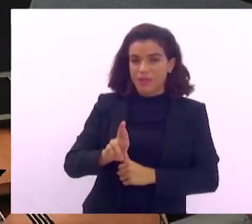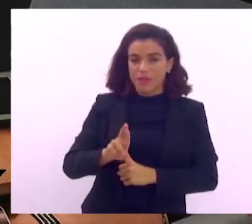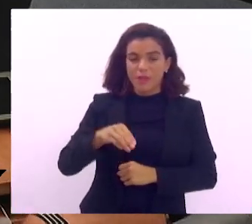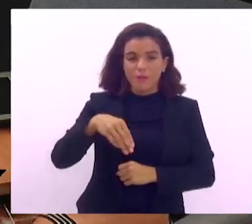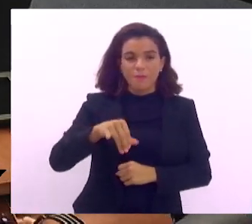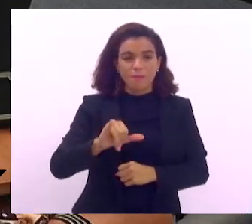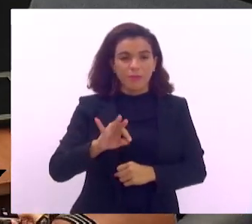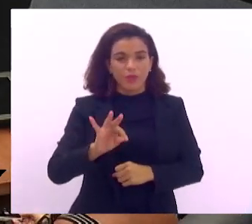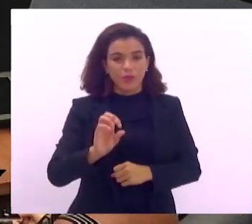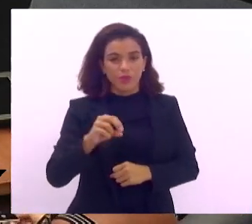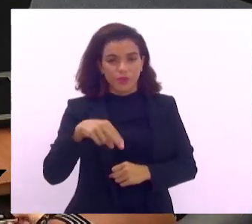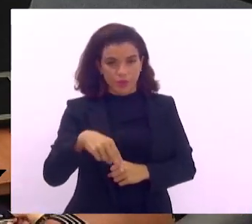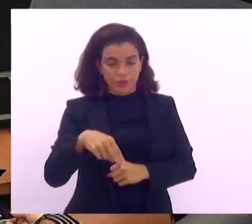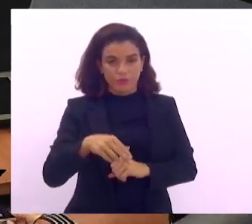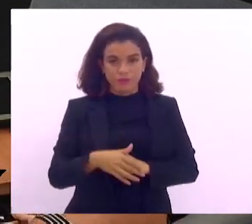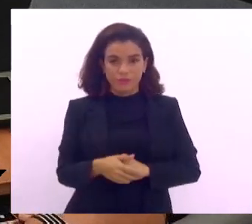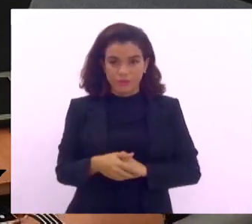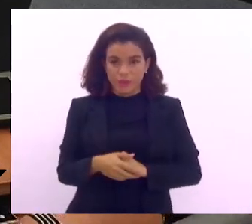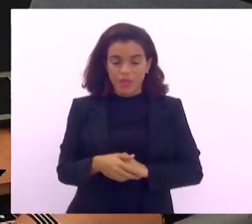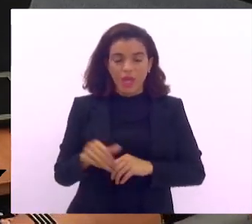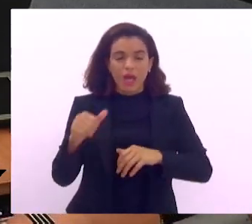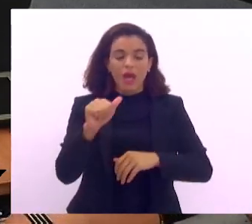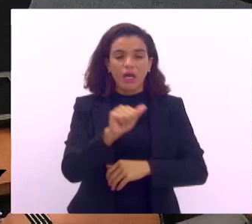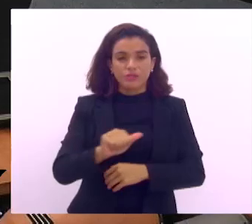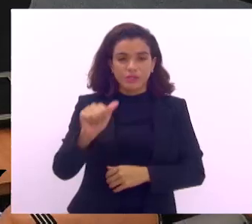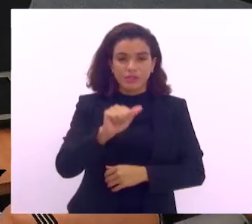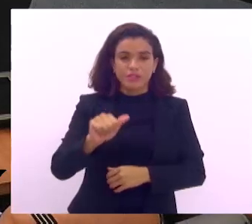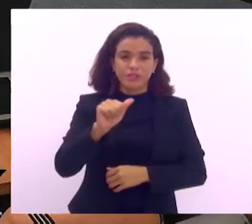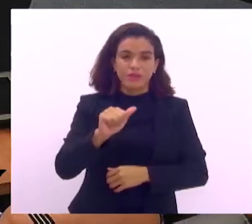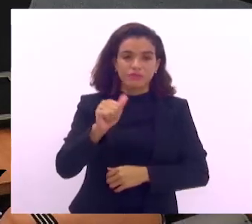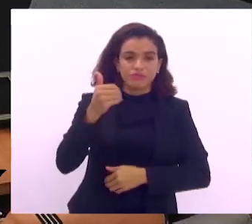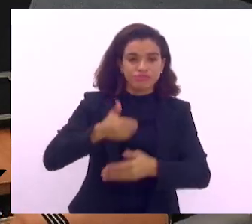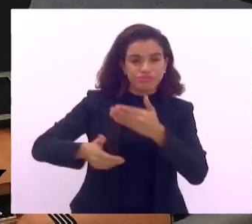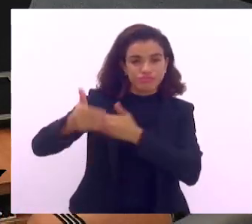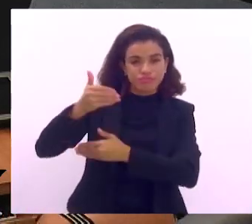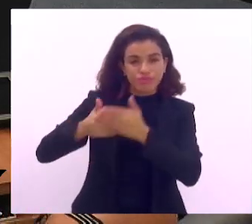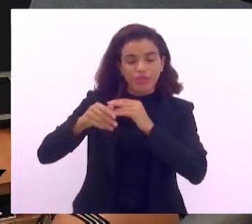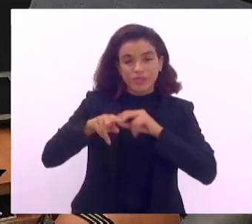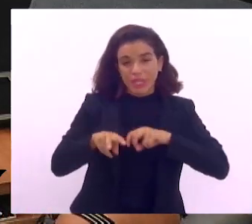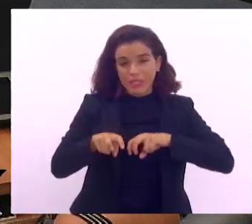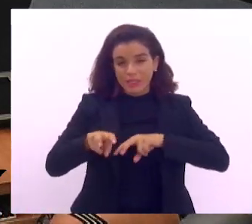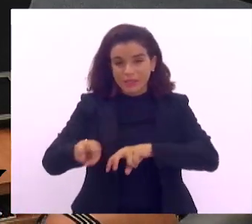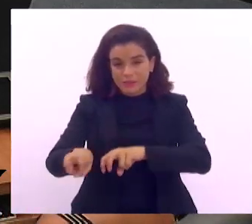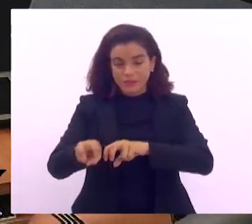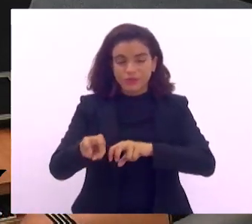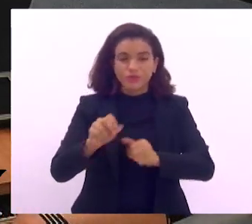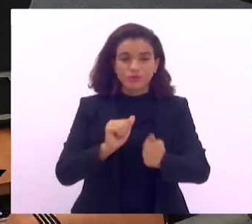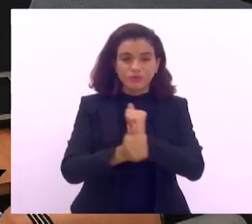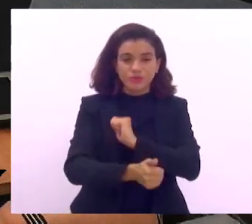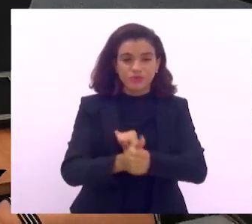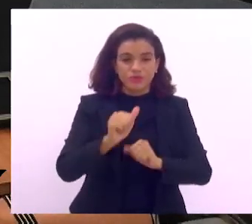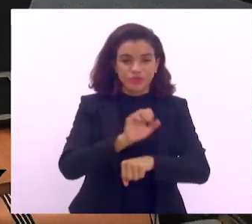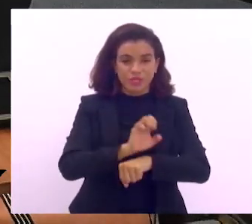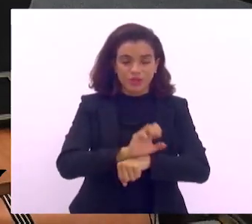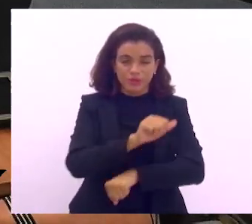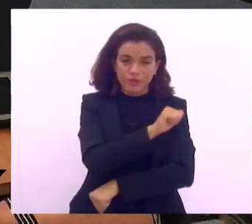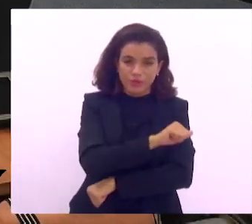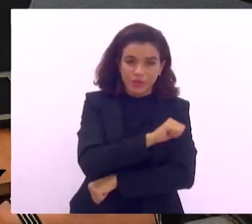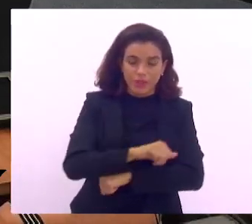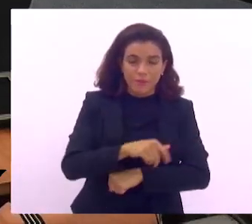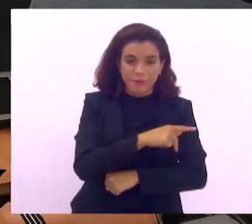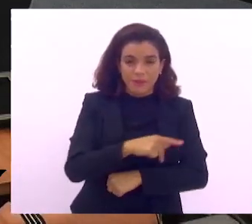Milton Rates, Associação dos Veteranos de Atletismo do Estado do Rio de Janeiro, presidente,